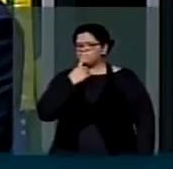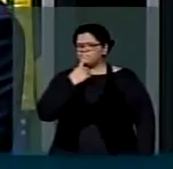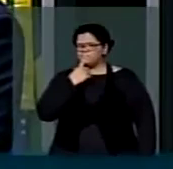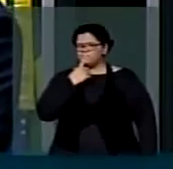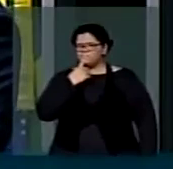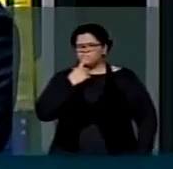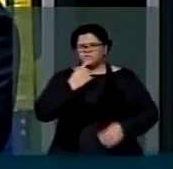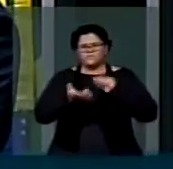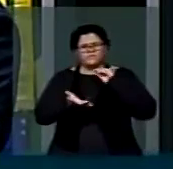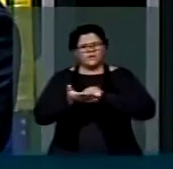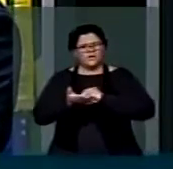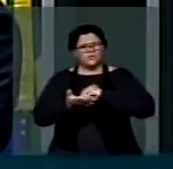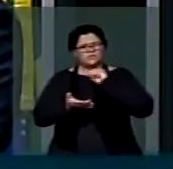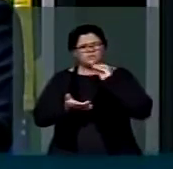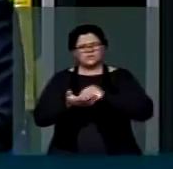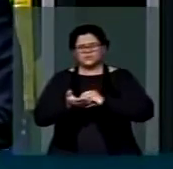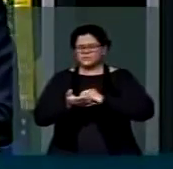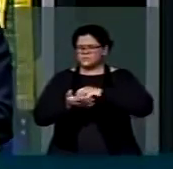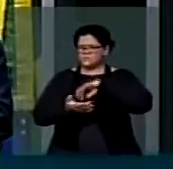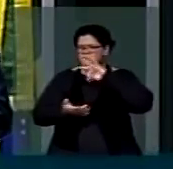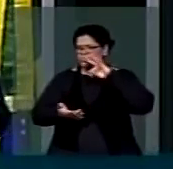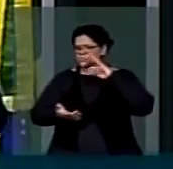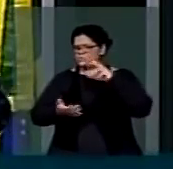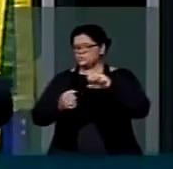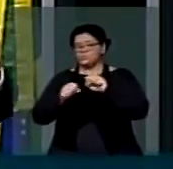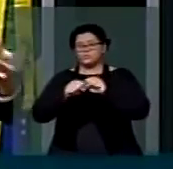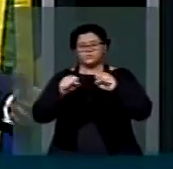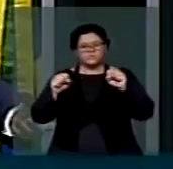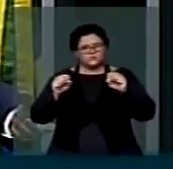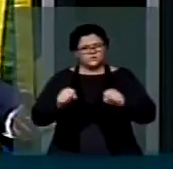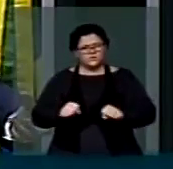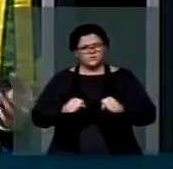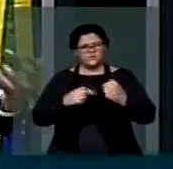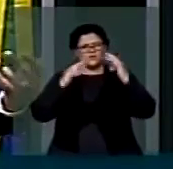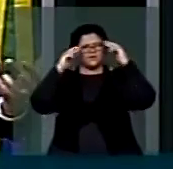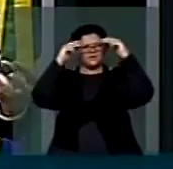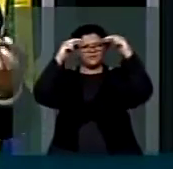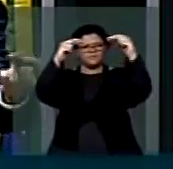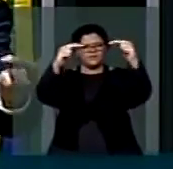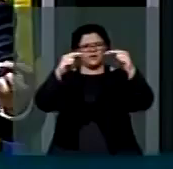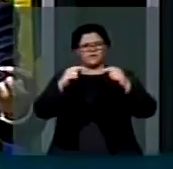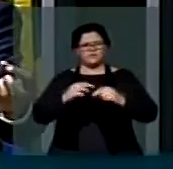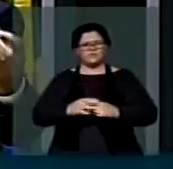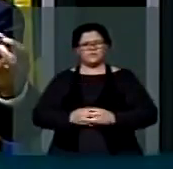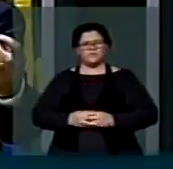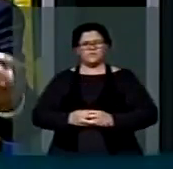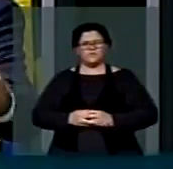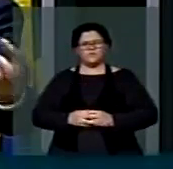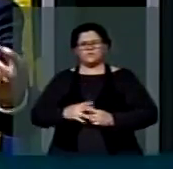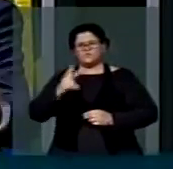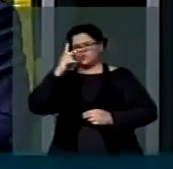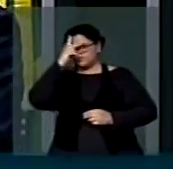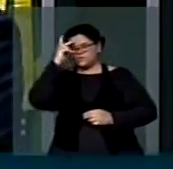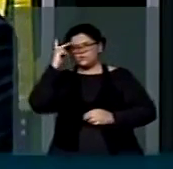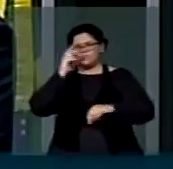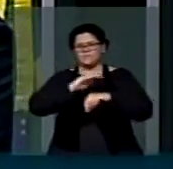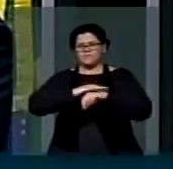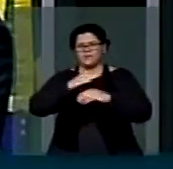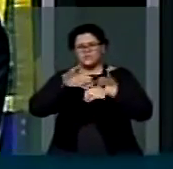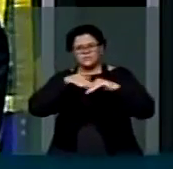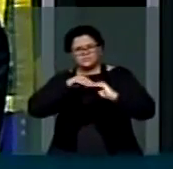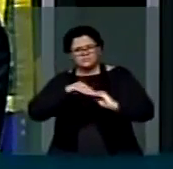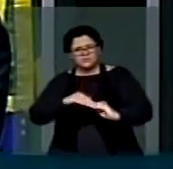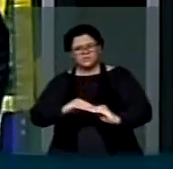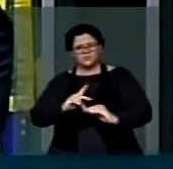a falta de um sistema para mandar as pessoas mais humildes de Pacajá, doentes, para